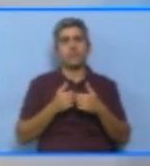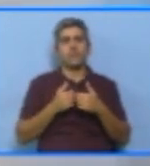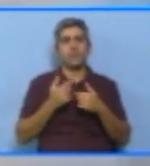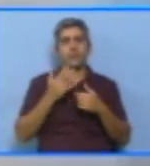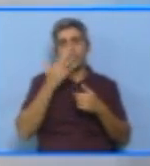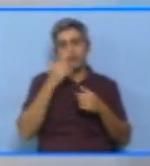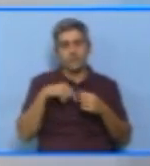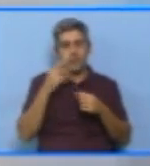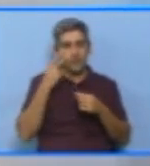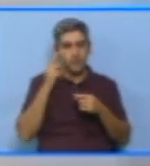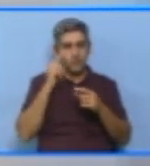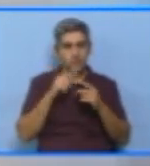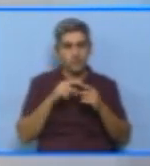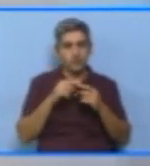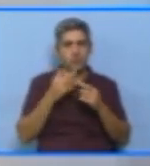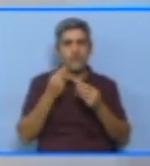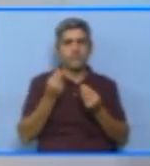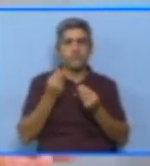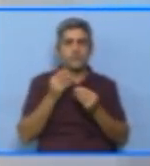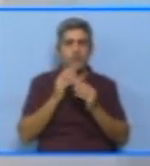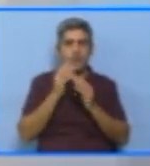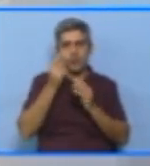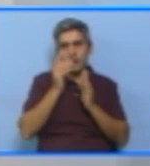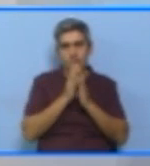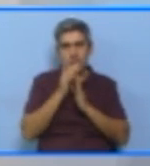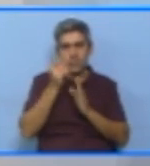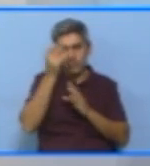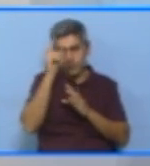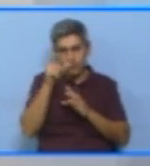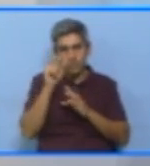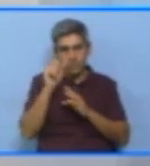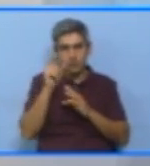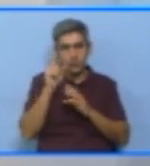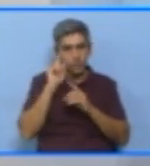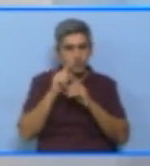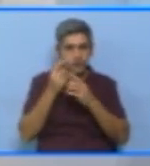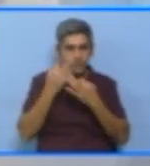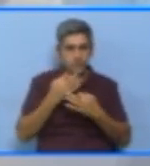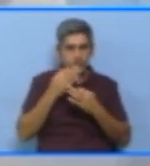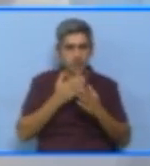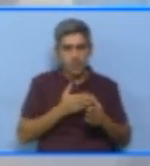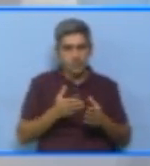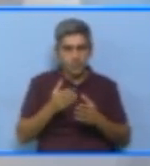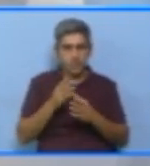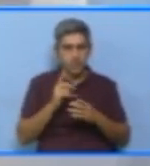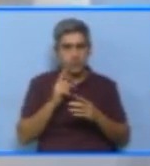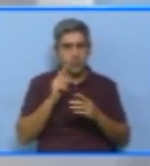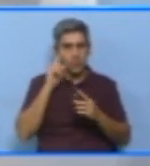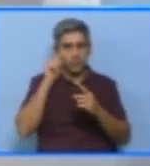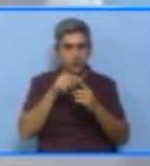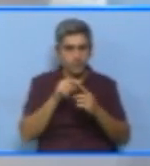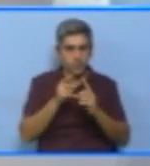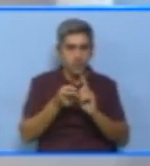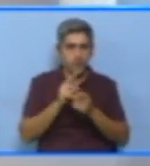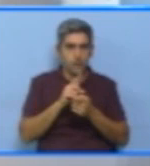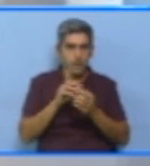vivemos para adorar a Igreja e esquecemos que a Igreja é serva e é caminho, não é meta,